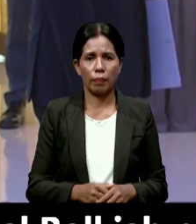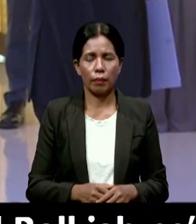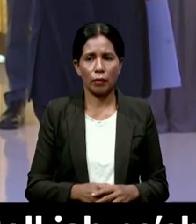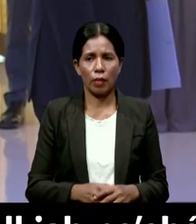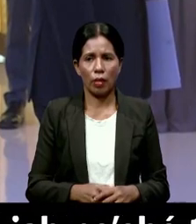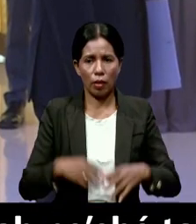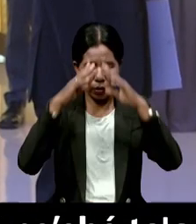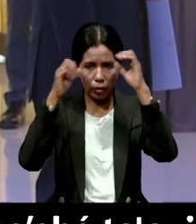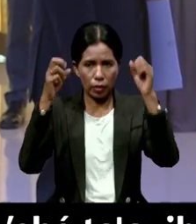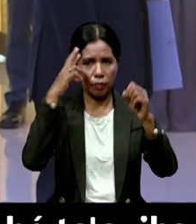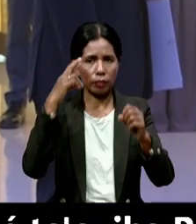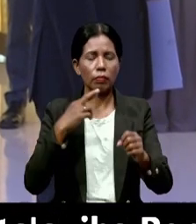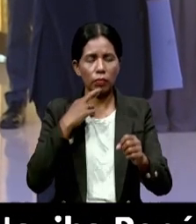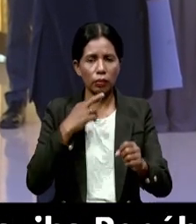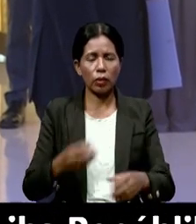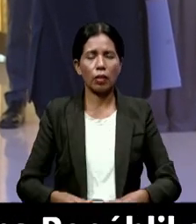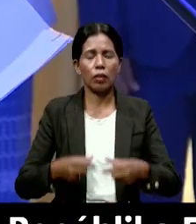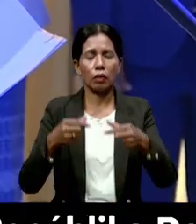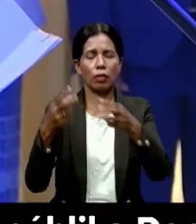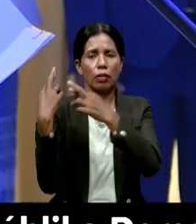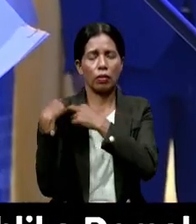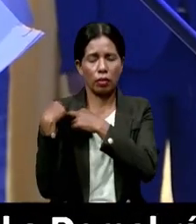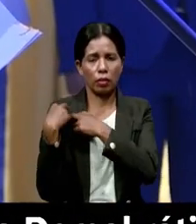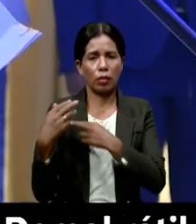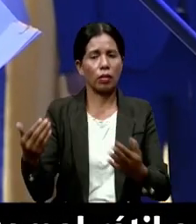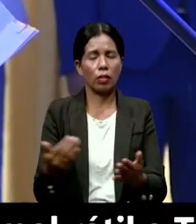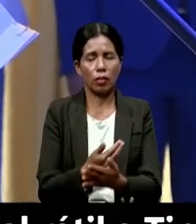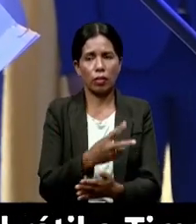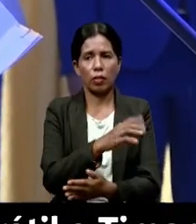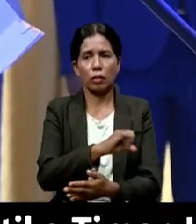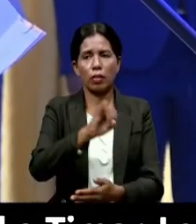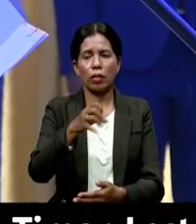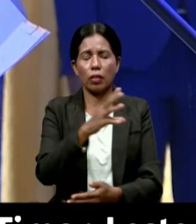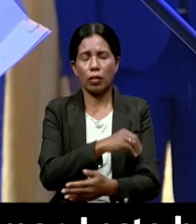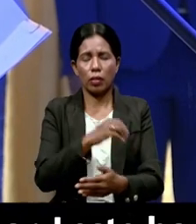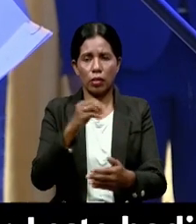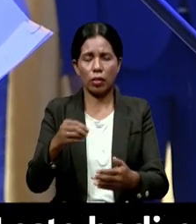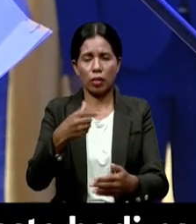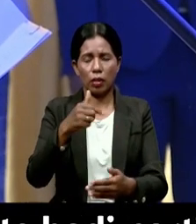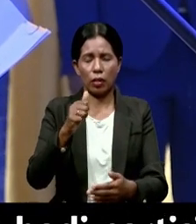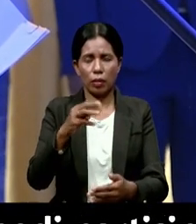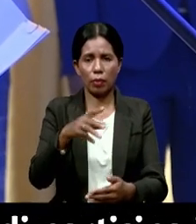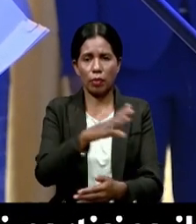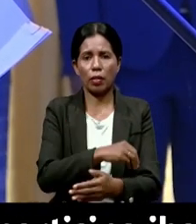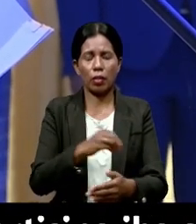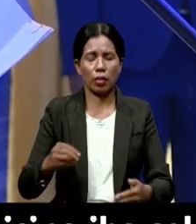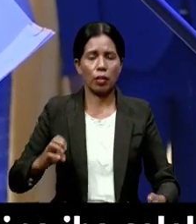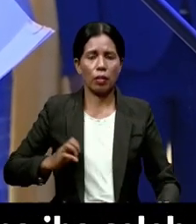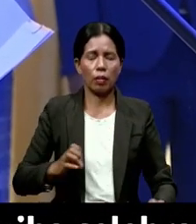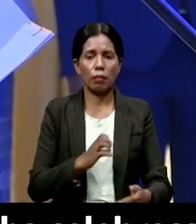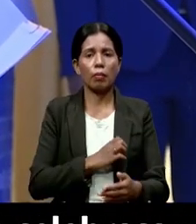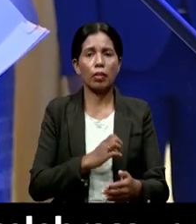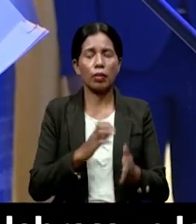Presidente da República José Ramos Horta foi posto em embaixador Fong na Rua Lisualdo Menezes Coimbra Gaspar no da embaixador Timor-Leste da